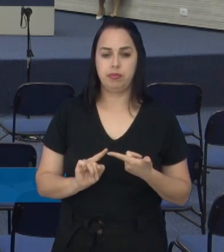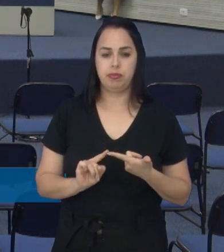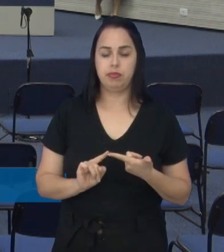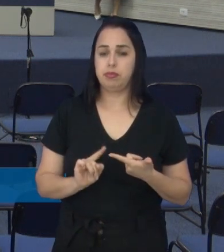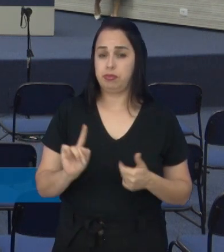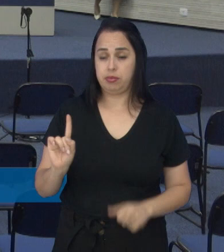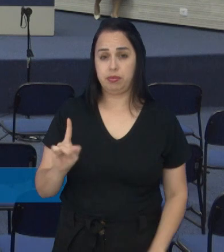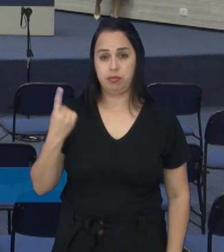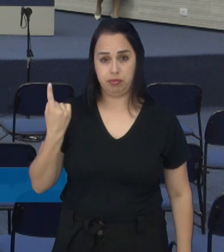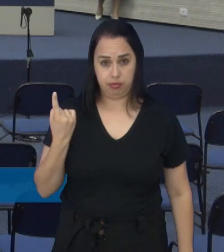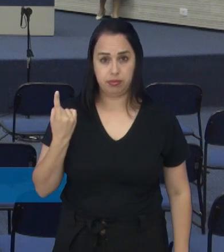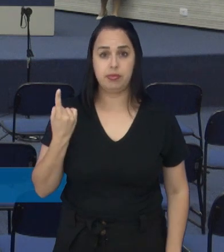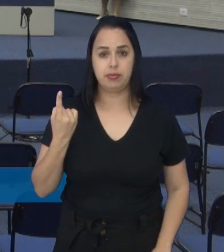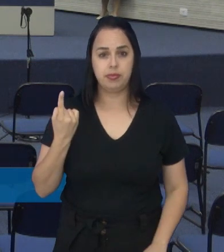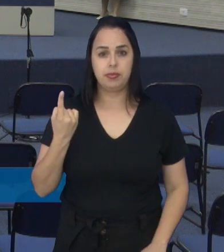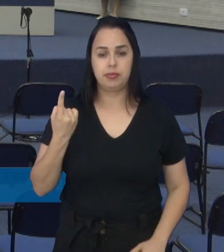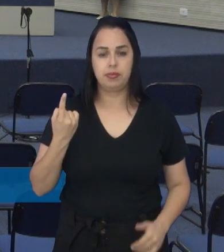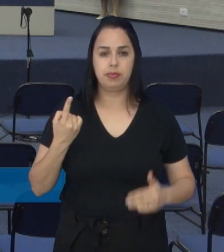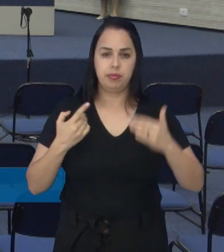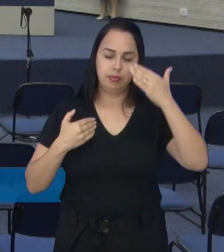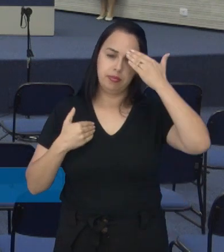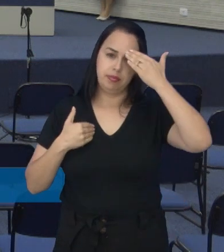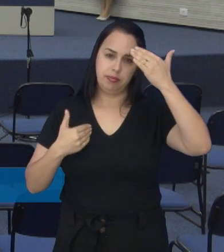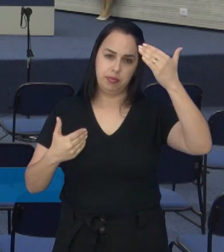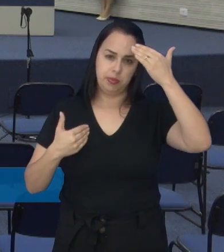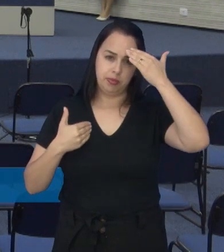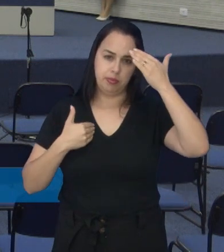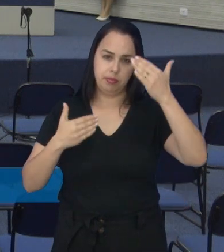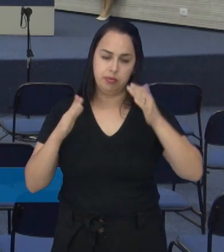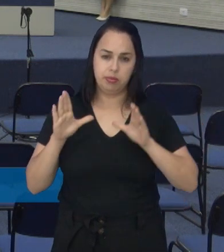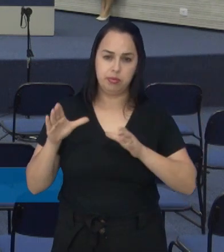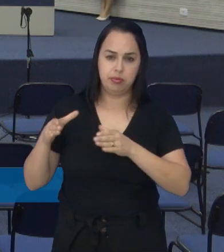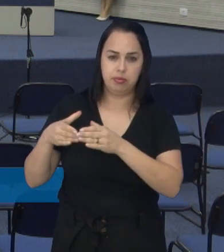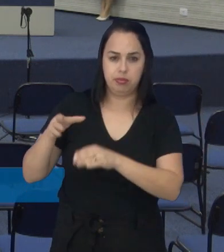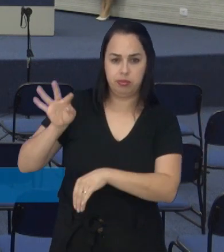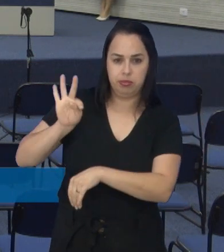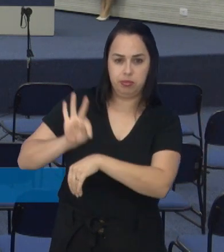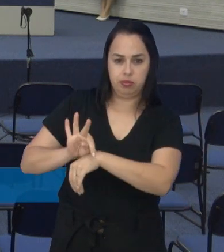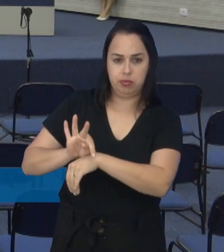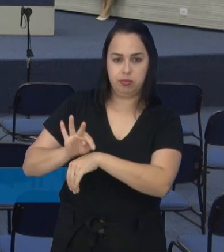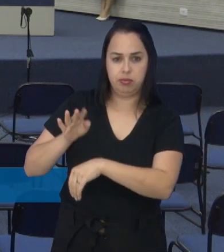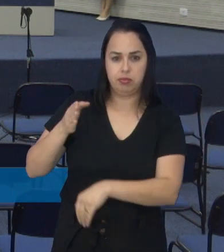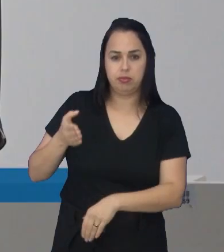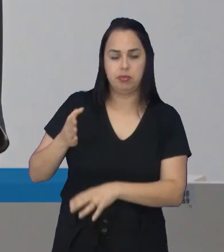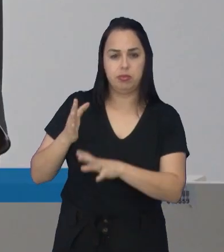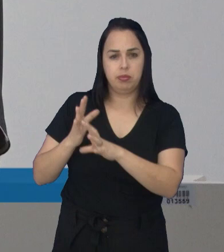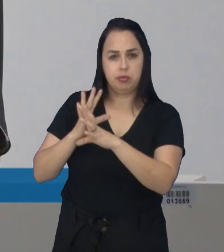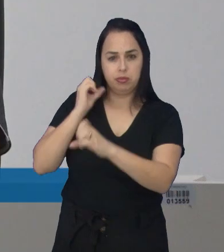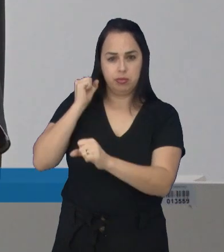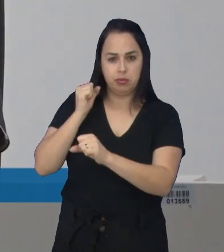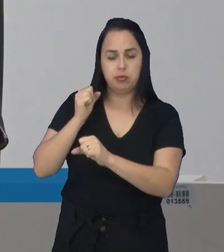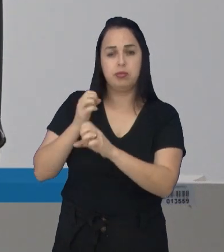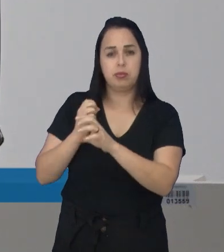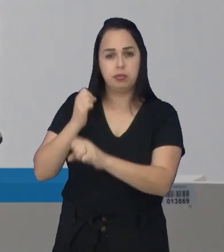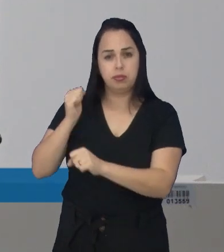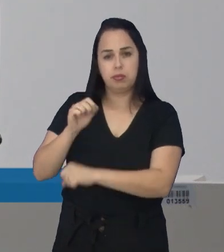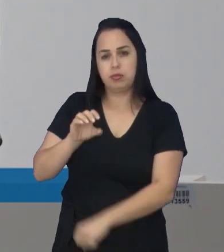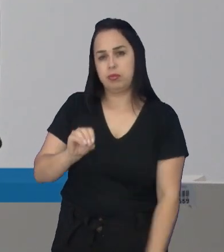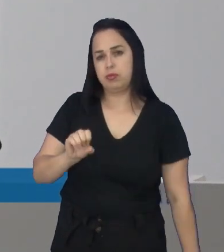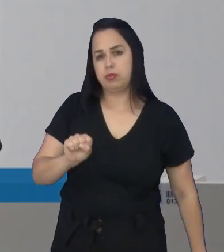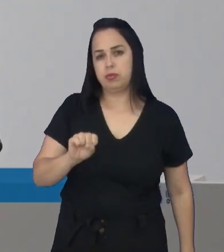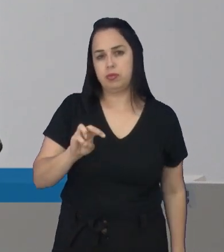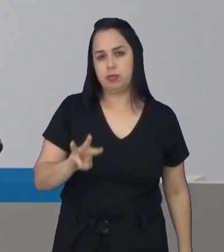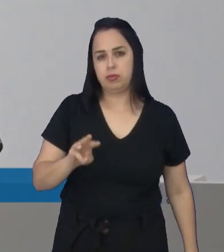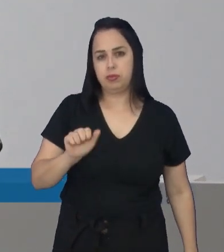primeiro agradecer imensamente A Equipe técnica comandada pelo engenheiro Osvaldo tá aqui presente da